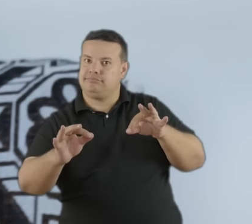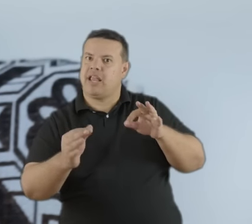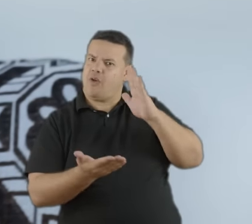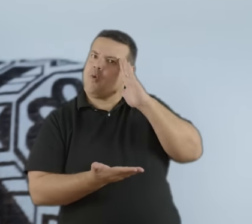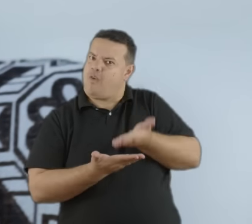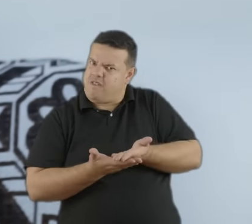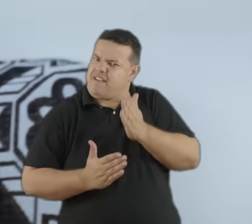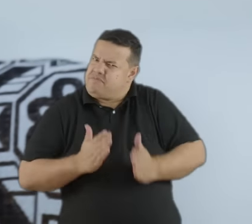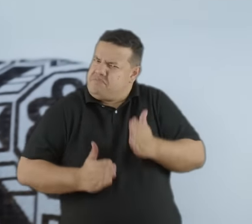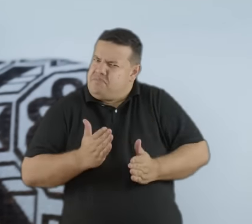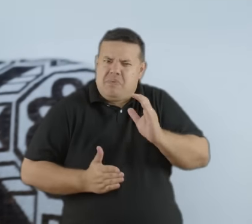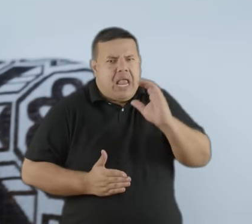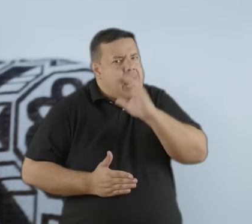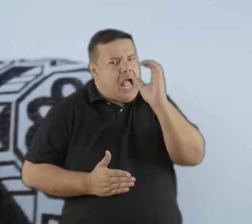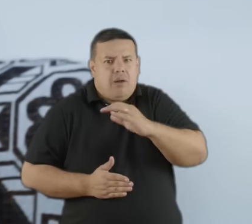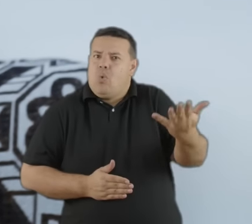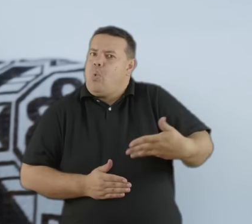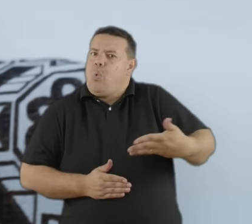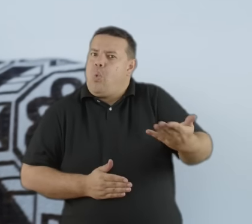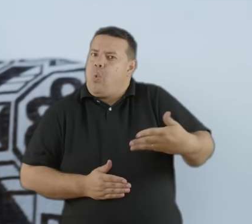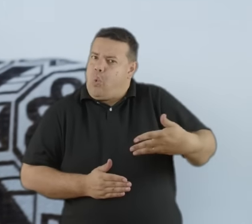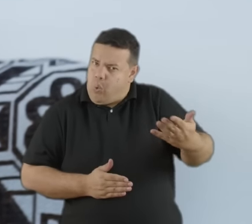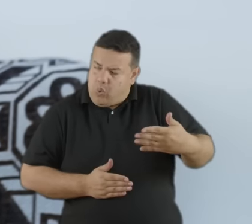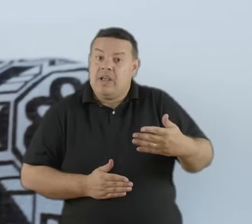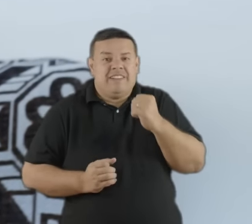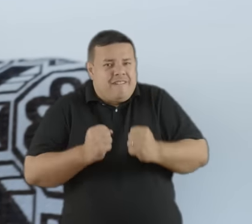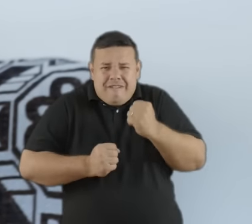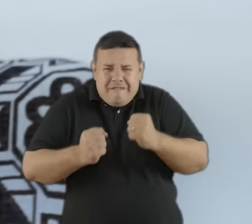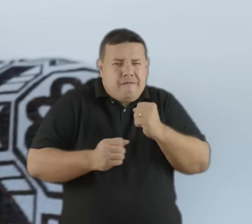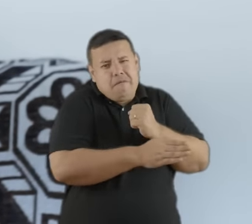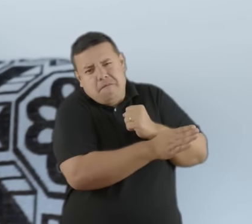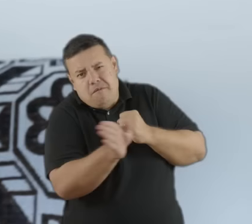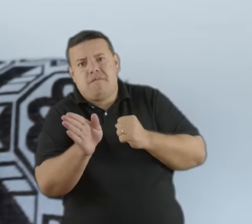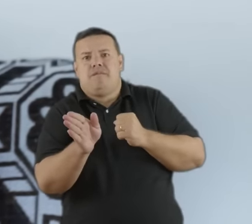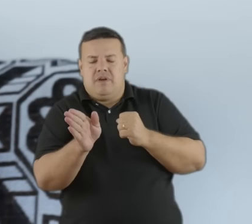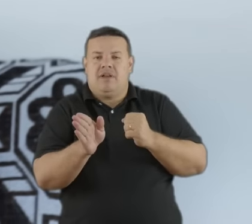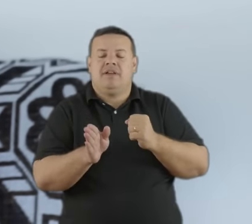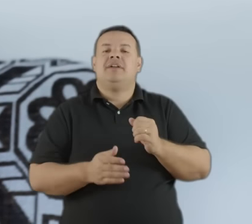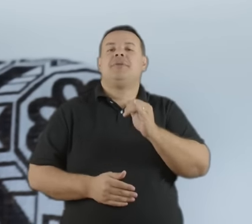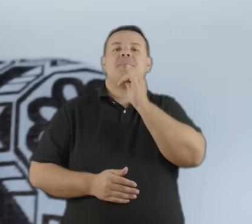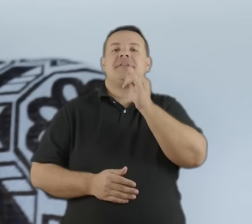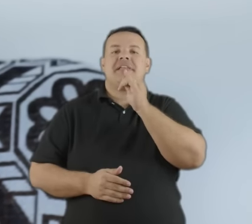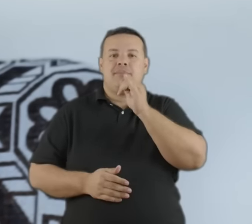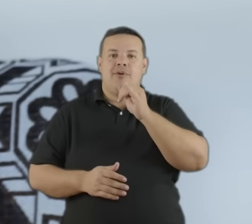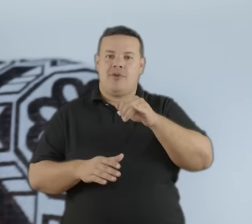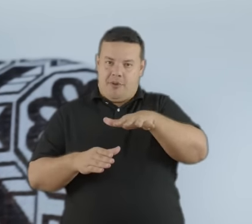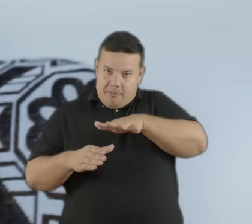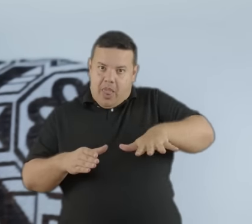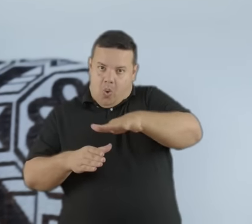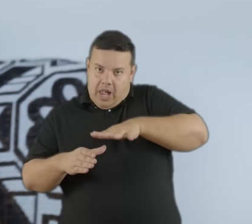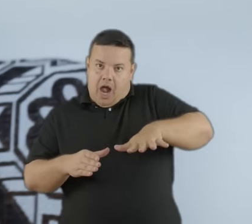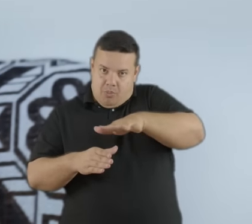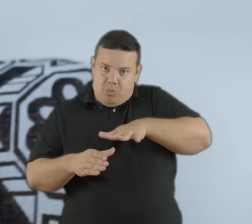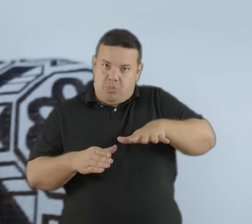ele confiava na velocidade dele. E ele tinha um quebra de asa. Resultado, meio de campo,